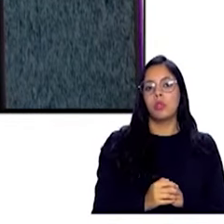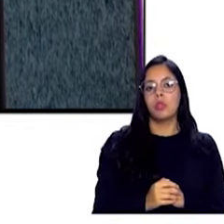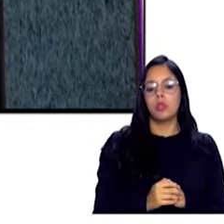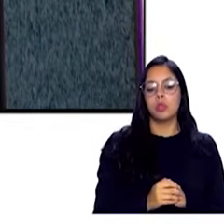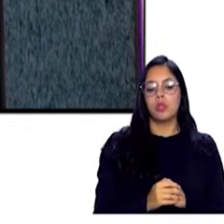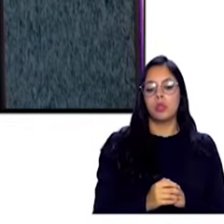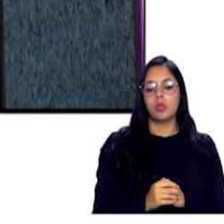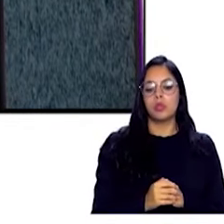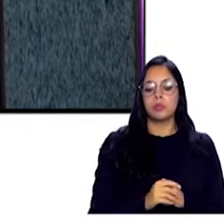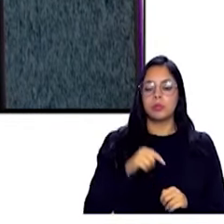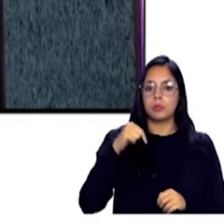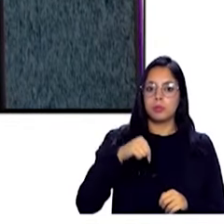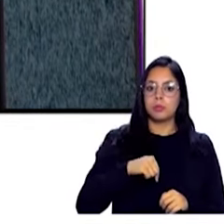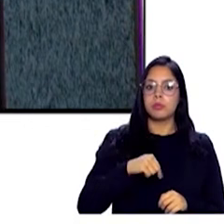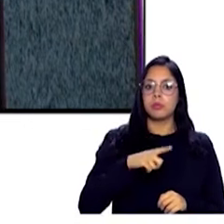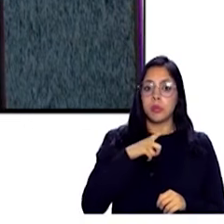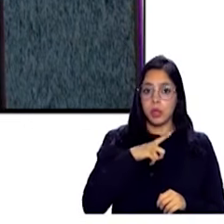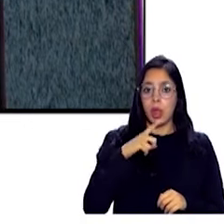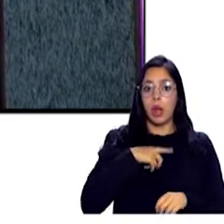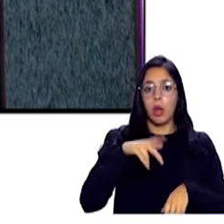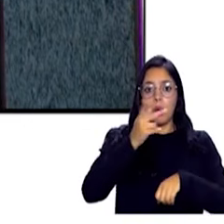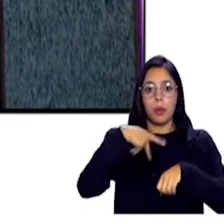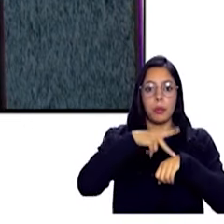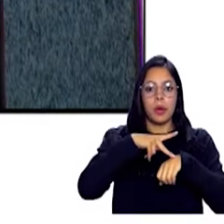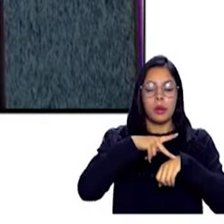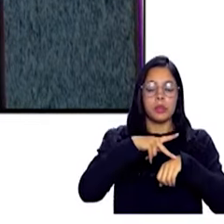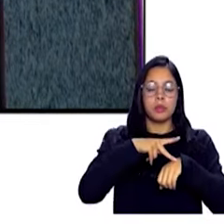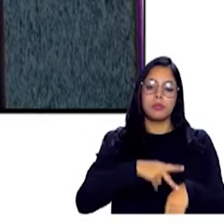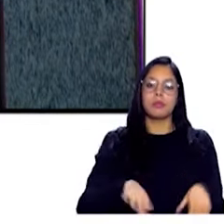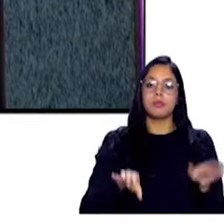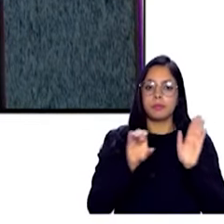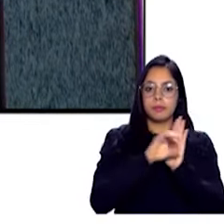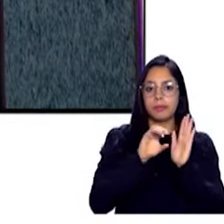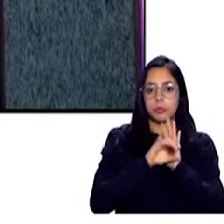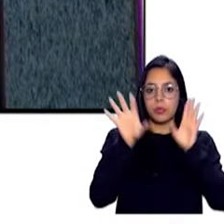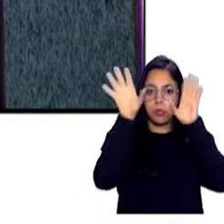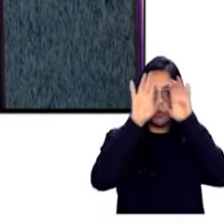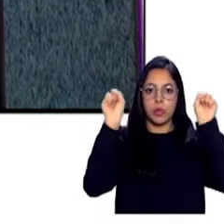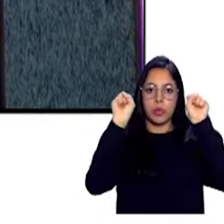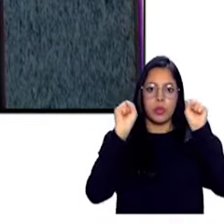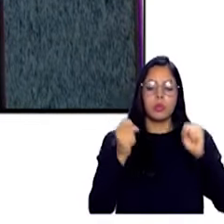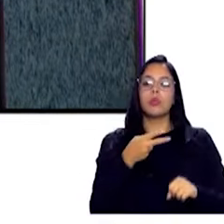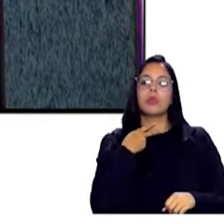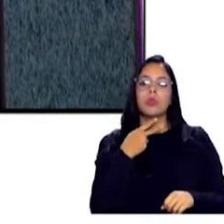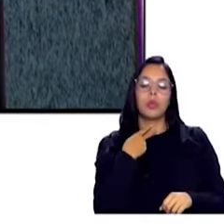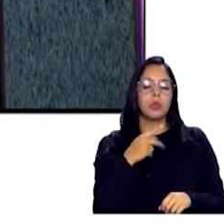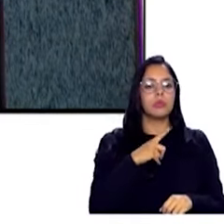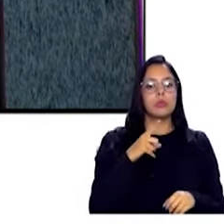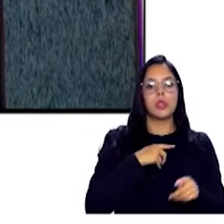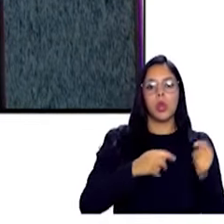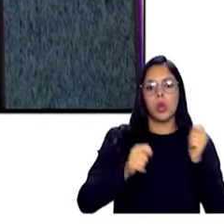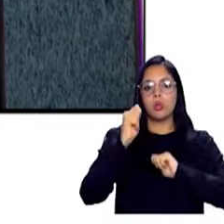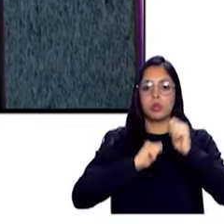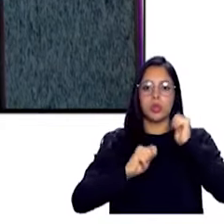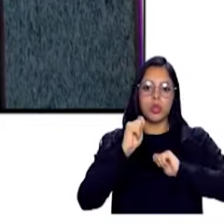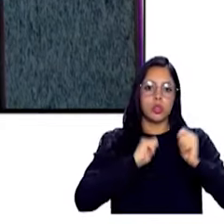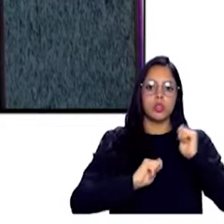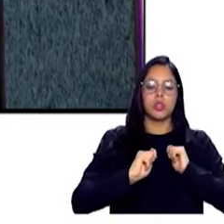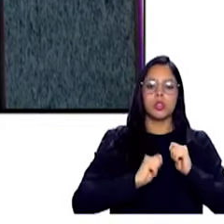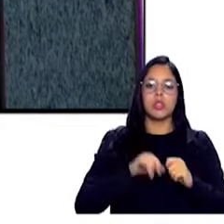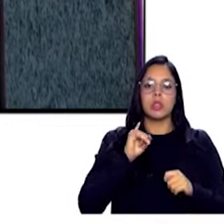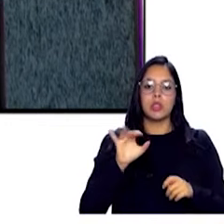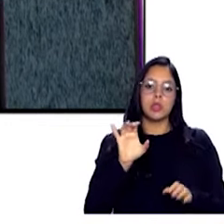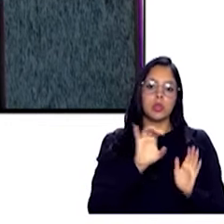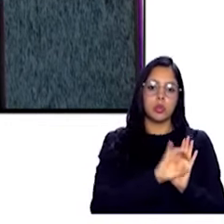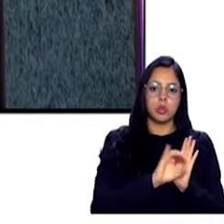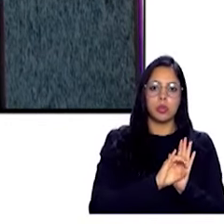em um país que tem tribunal constitucional não possa existir controle difuso de constitucionalidade pode mas